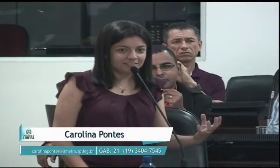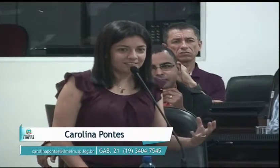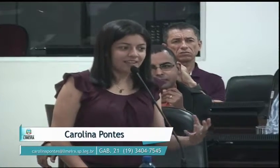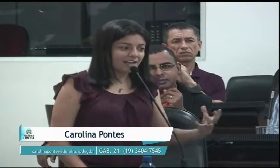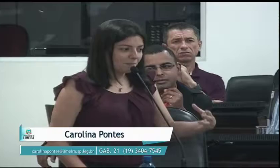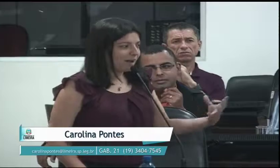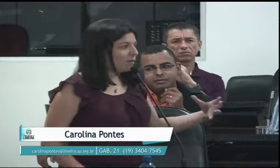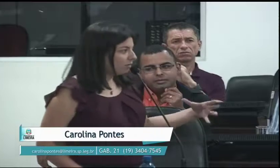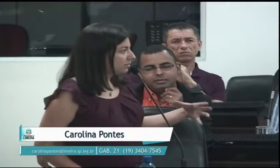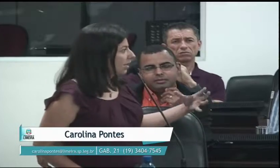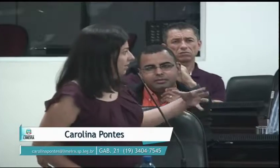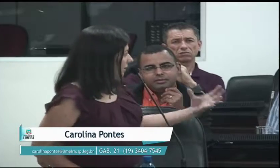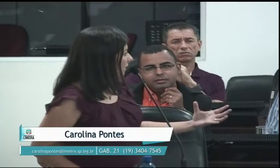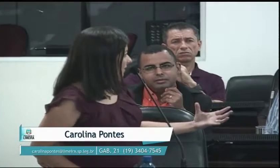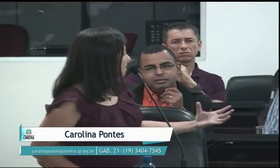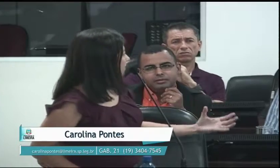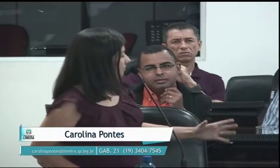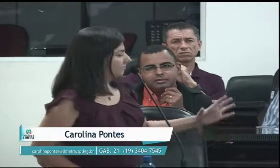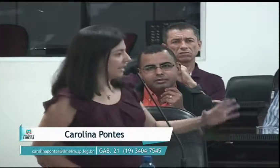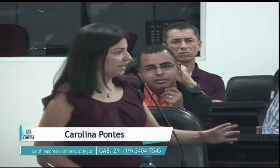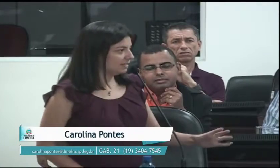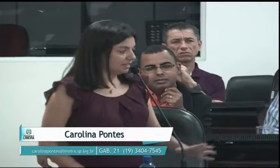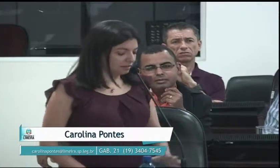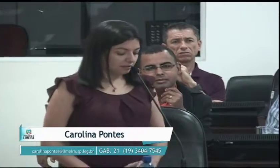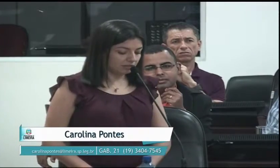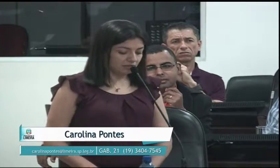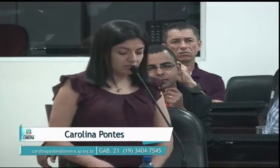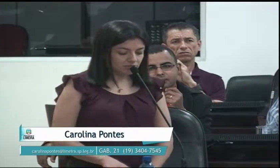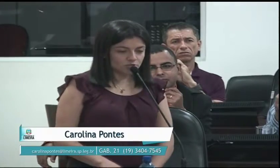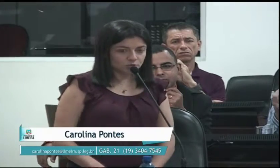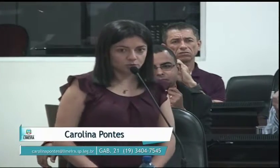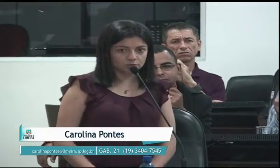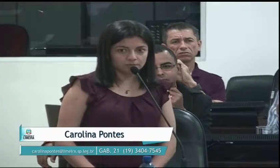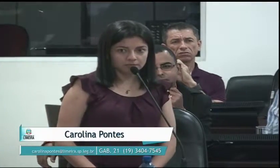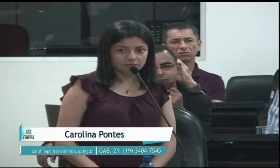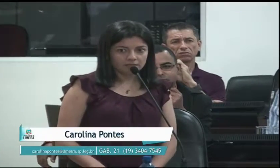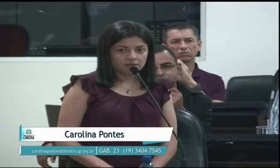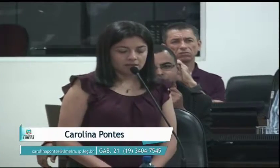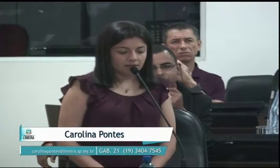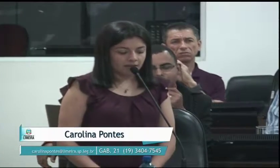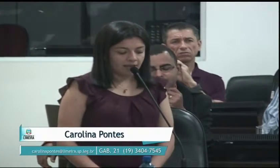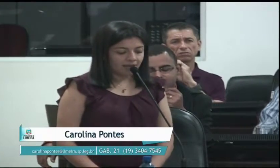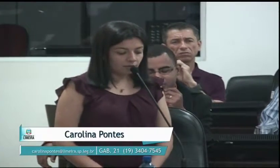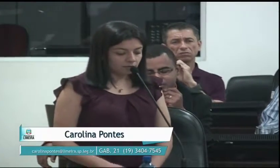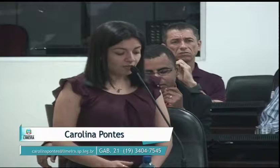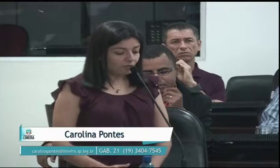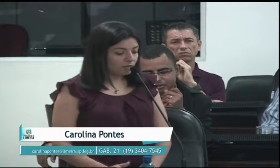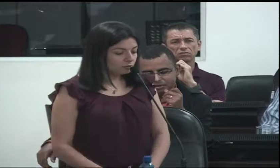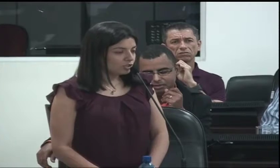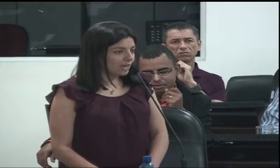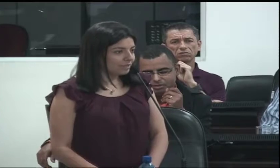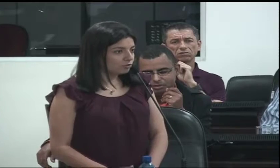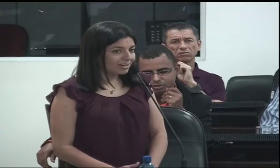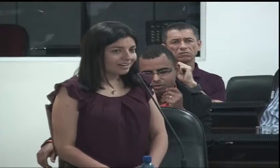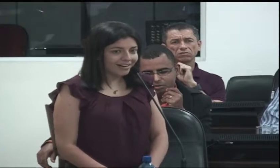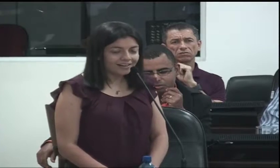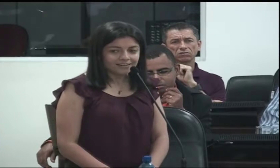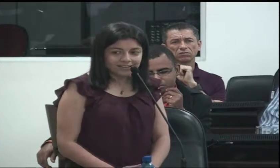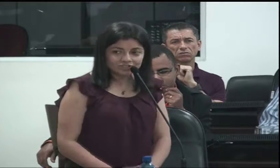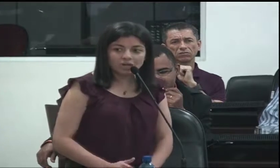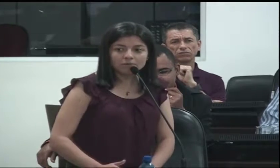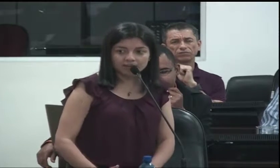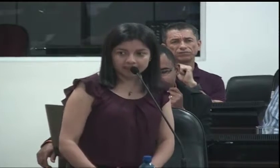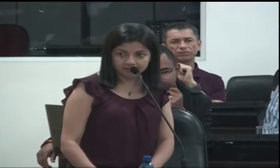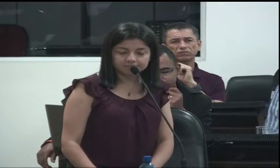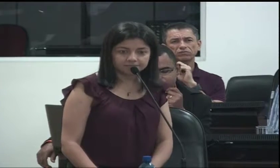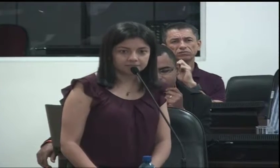pode ter uma outra interpretação. Então, antes de tudo, eu defendo o direito de crer